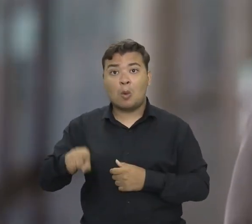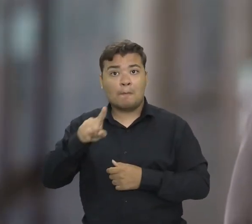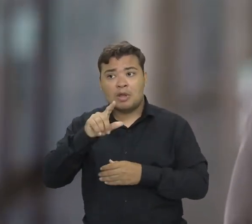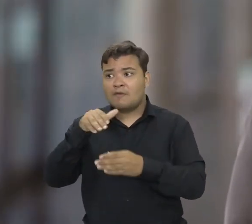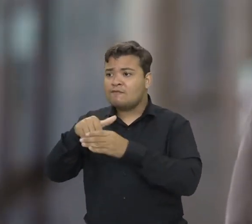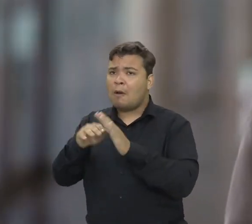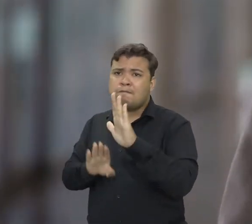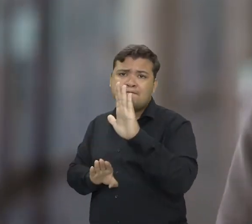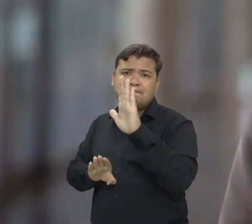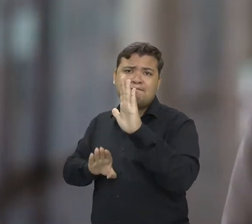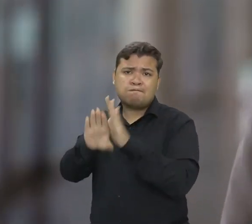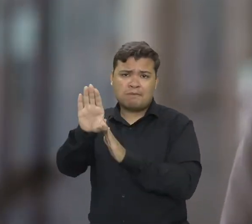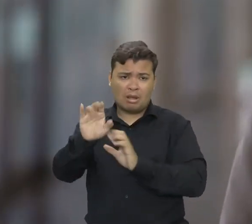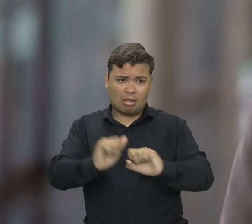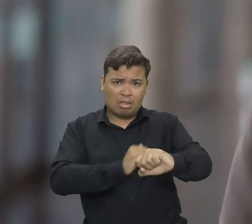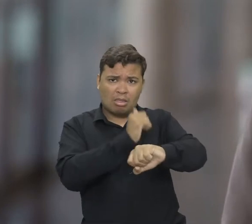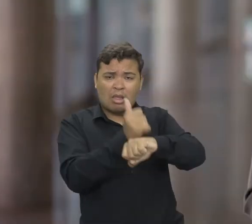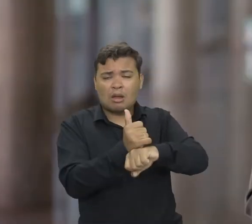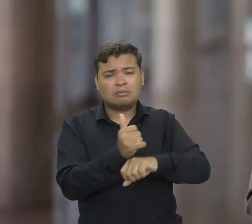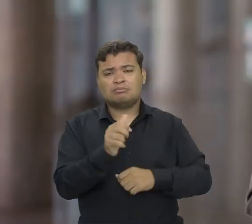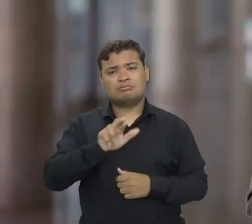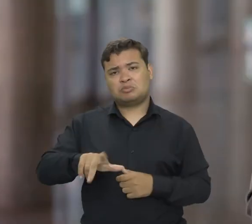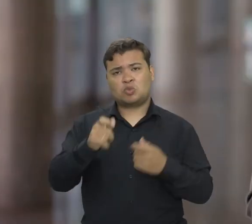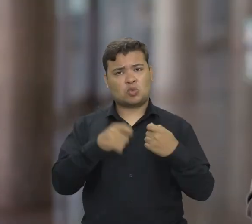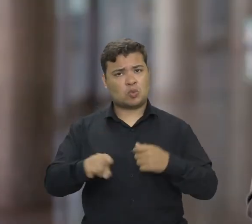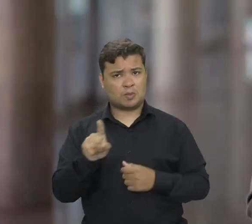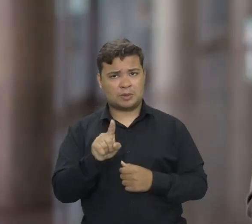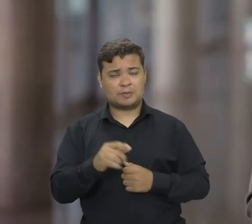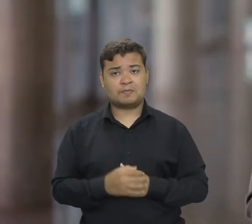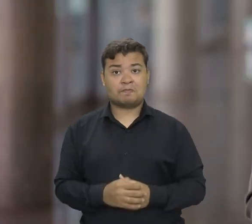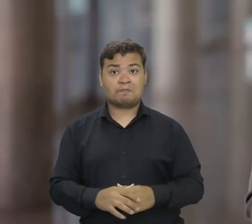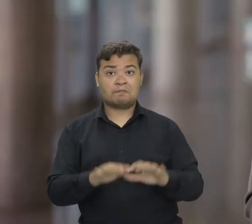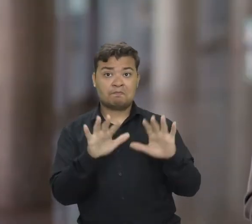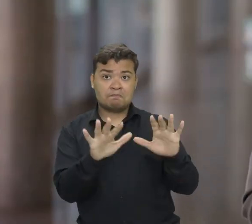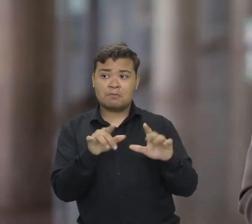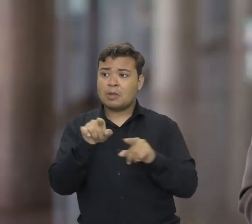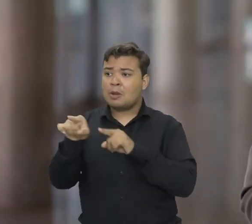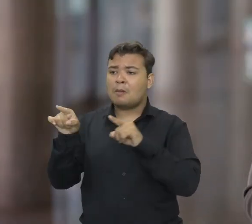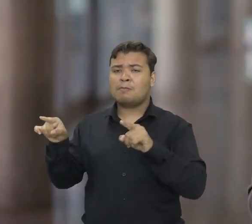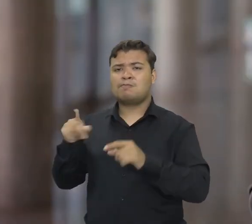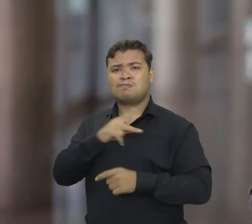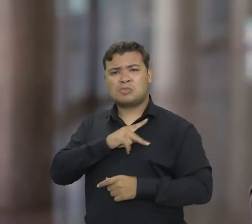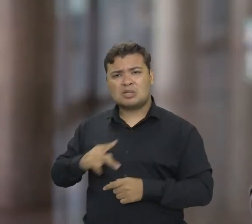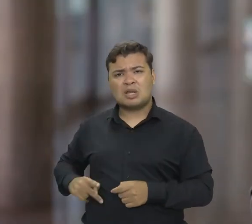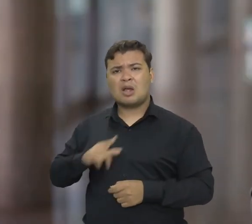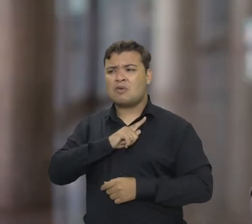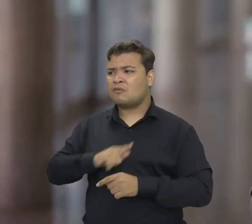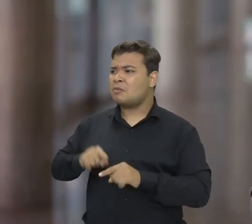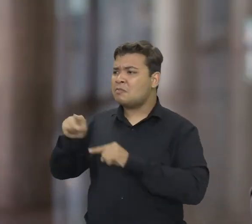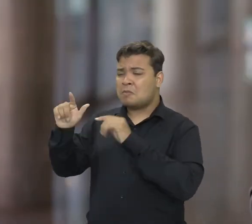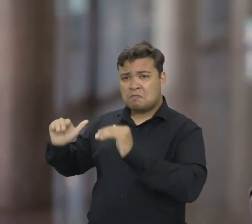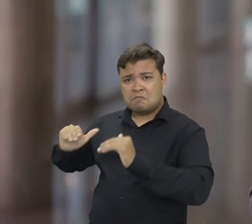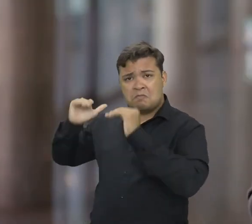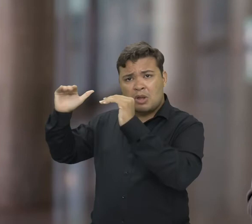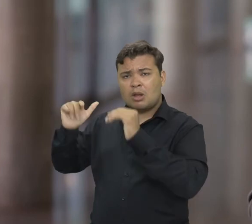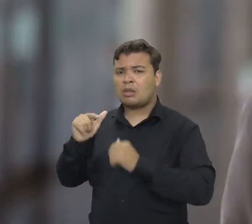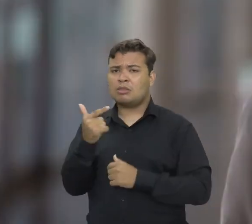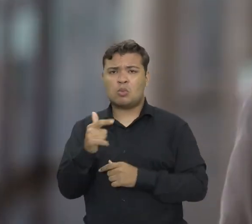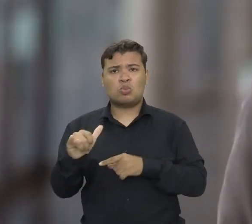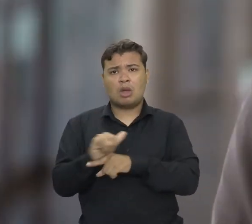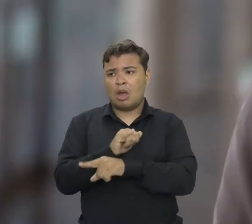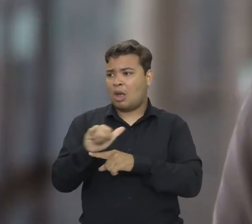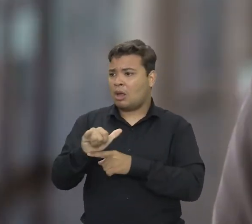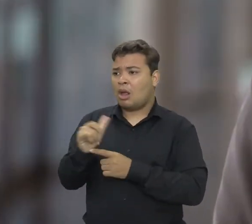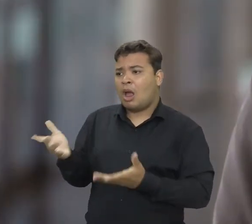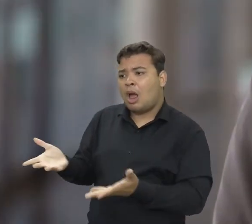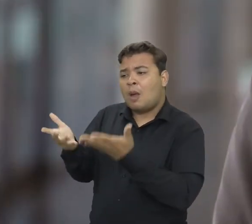melhor votação para conquistar uma vaga. Já no caso de cargos majoritários, não existe nenhum mecanismo de incentivo